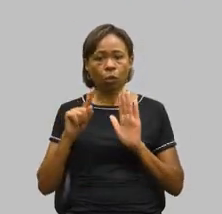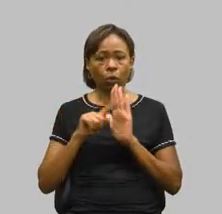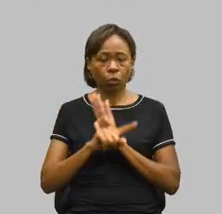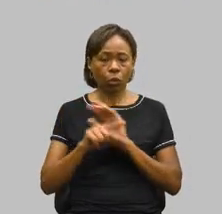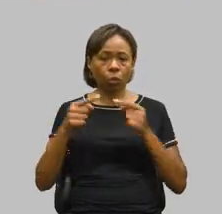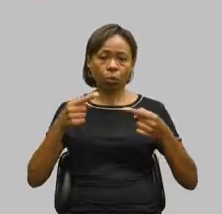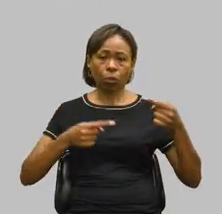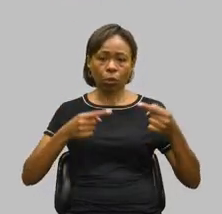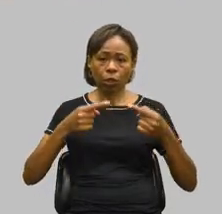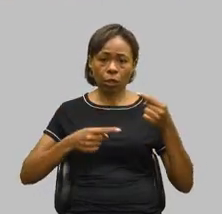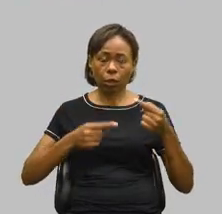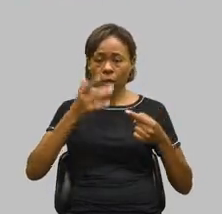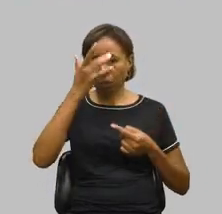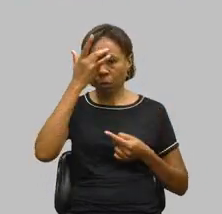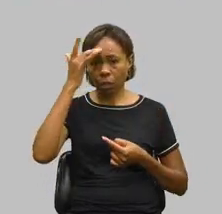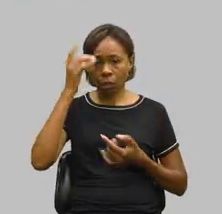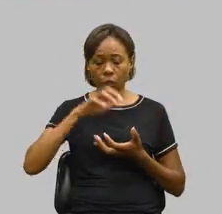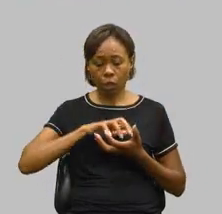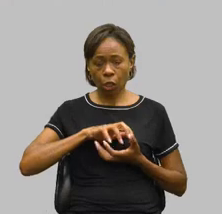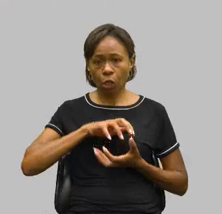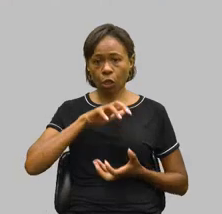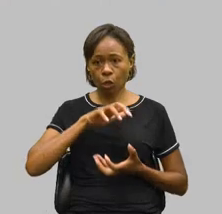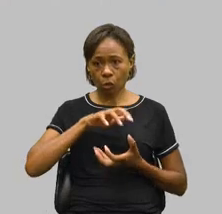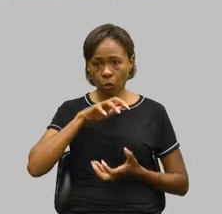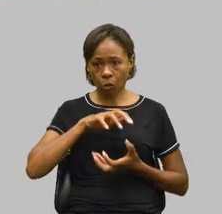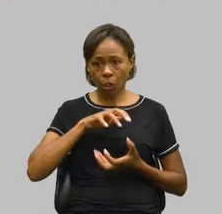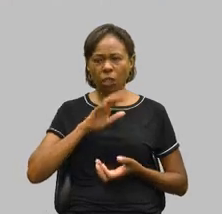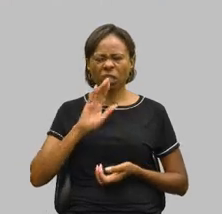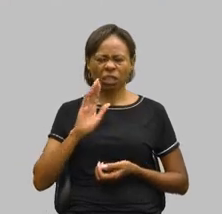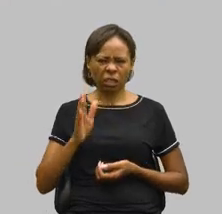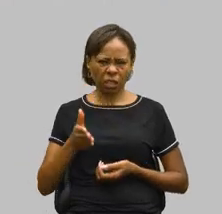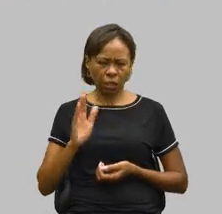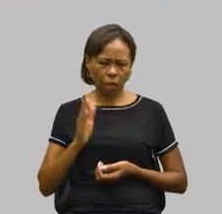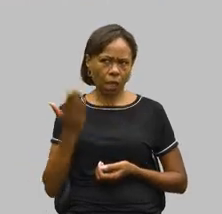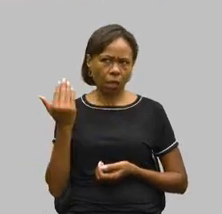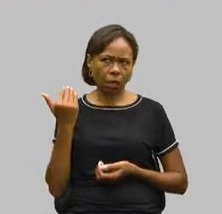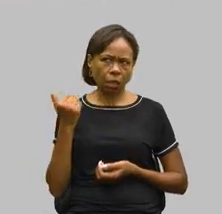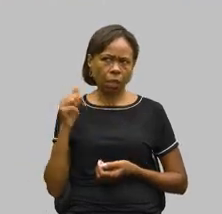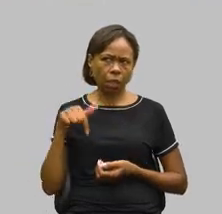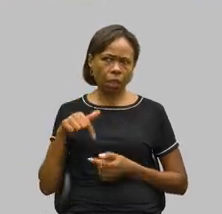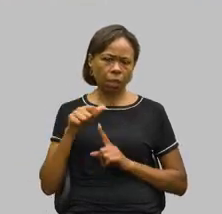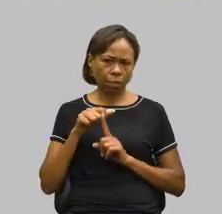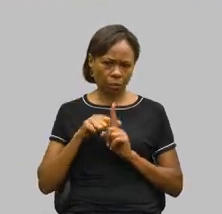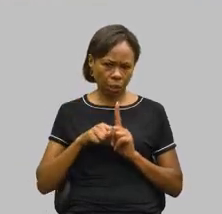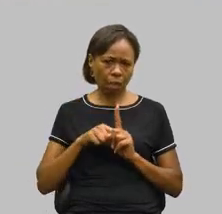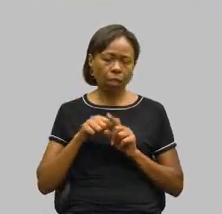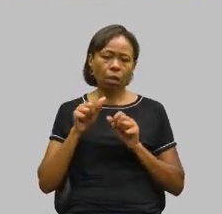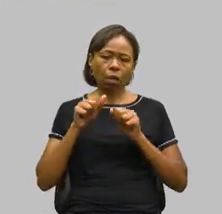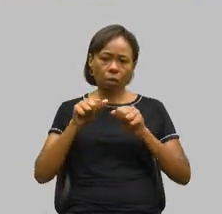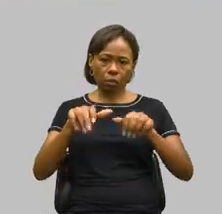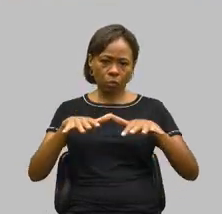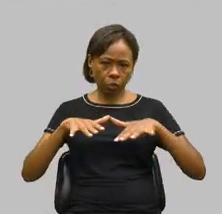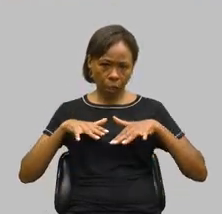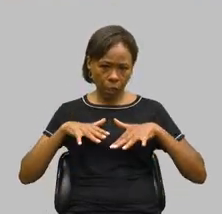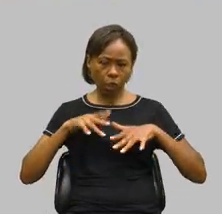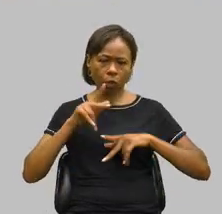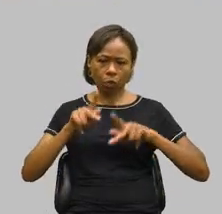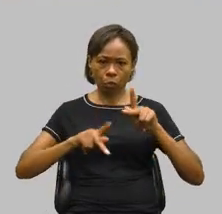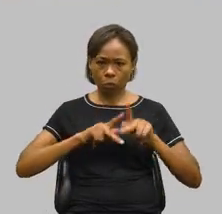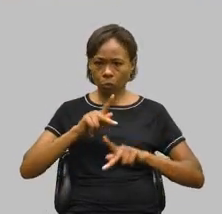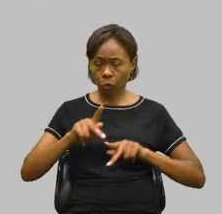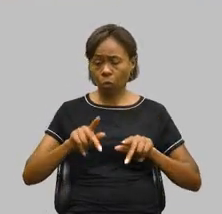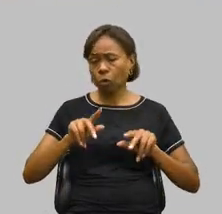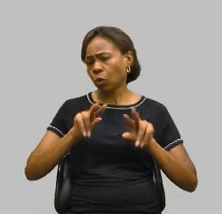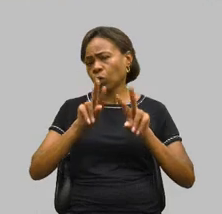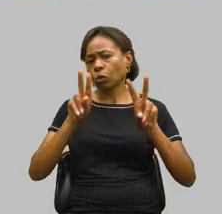política de idosos realizamos inclusive eh no início desse mês uma audiência pública para tratar sobre